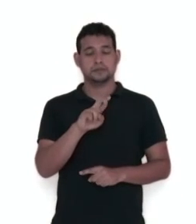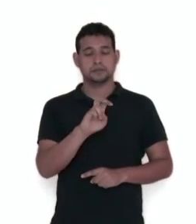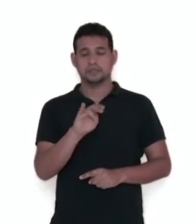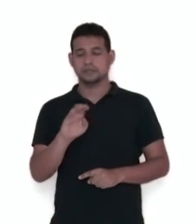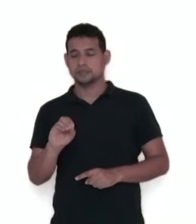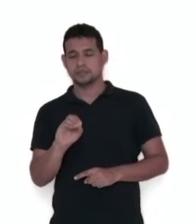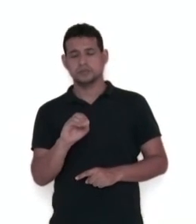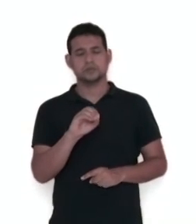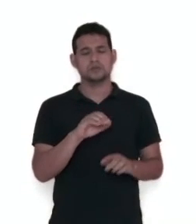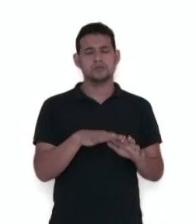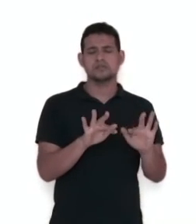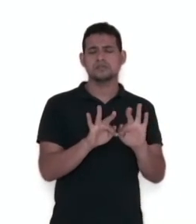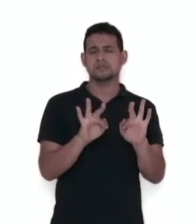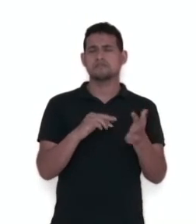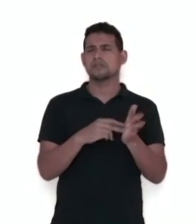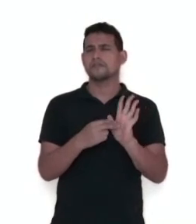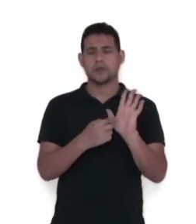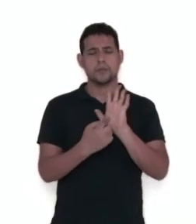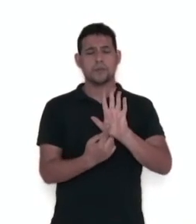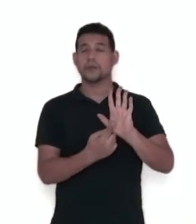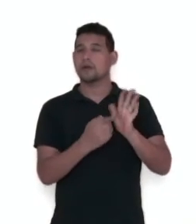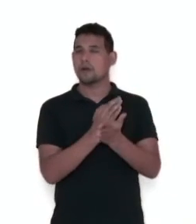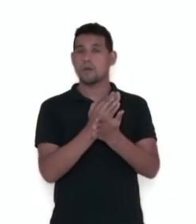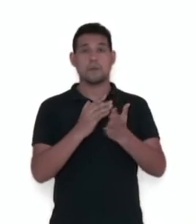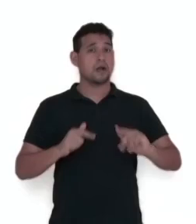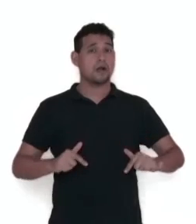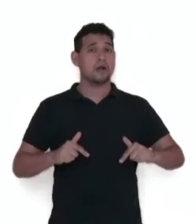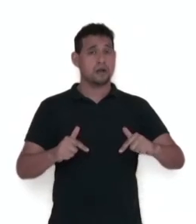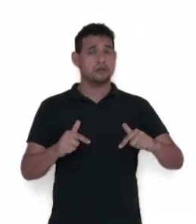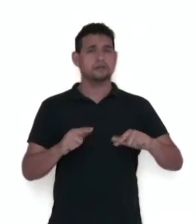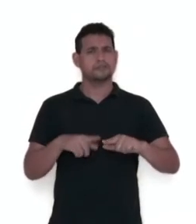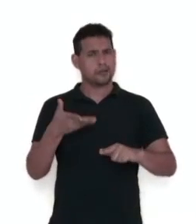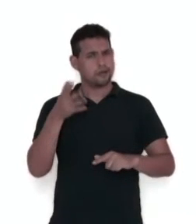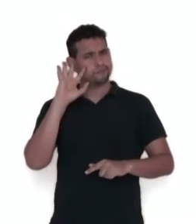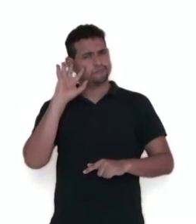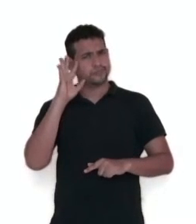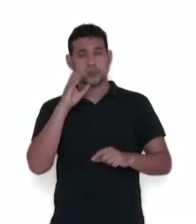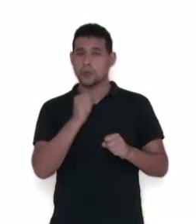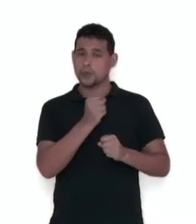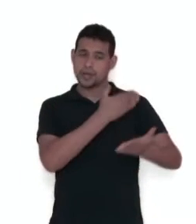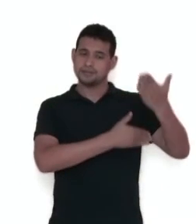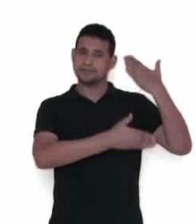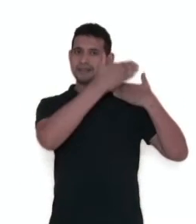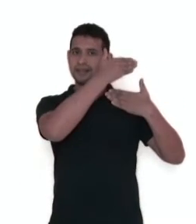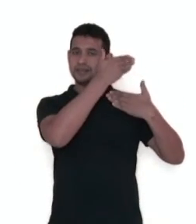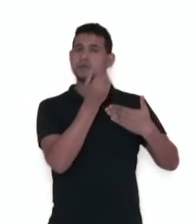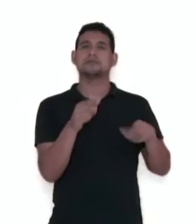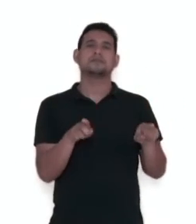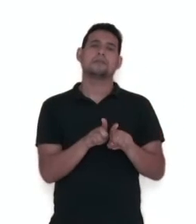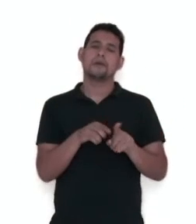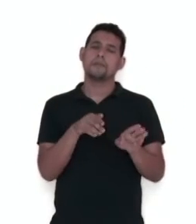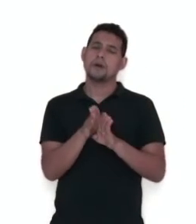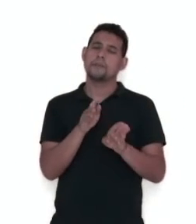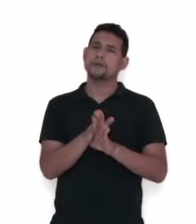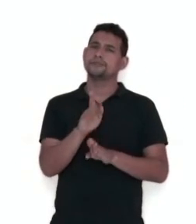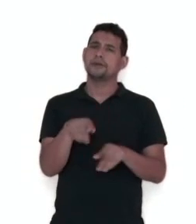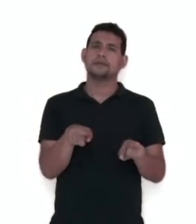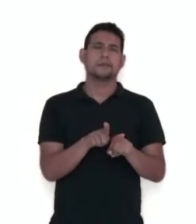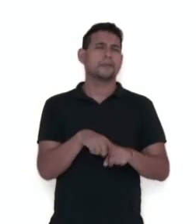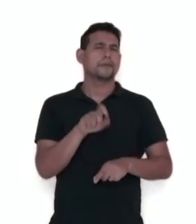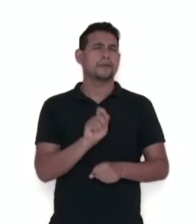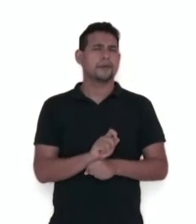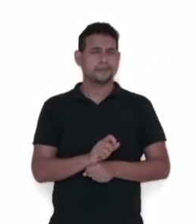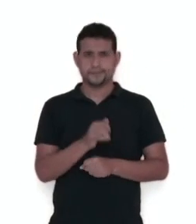perfecto simple expresa acciones ocurridas en el pasado, orientadas